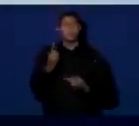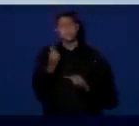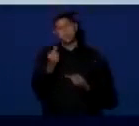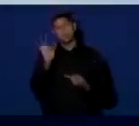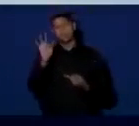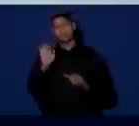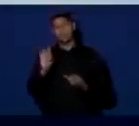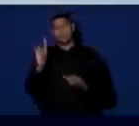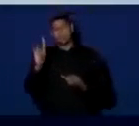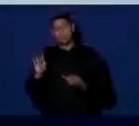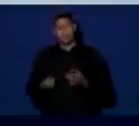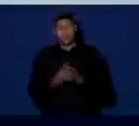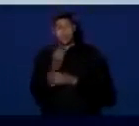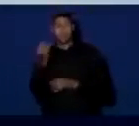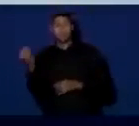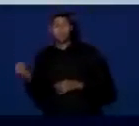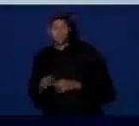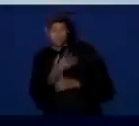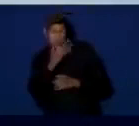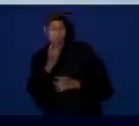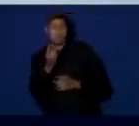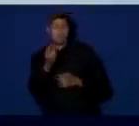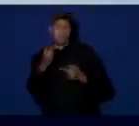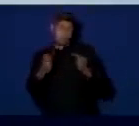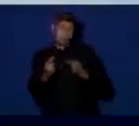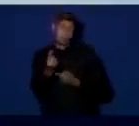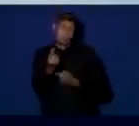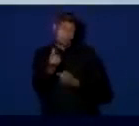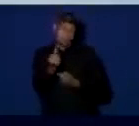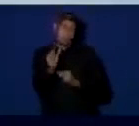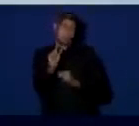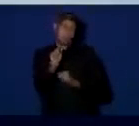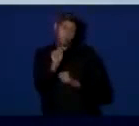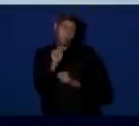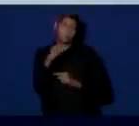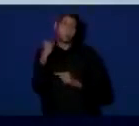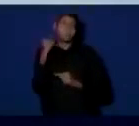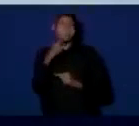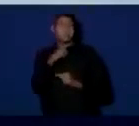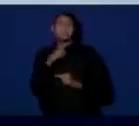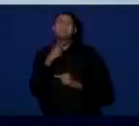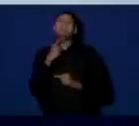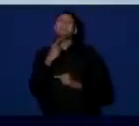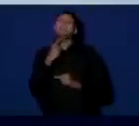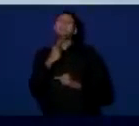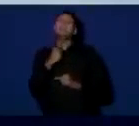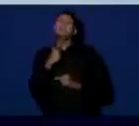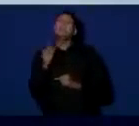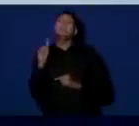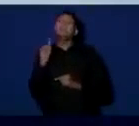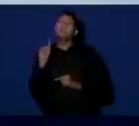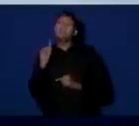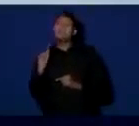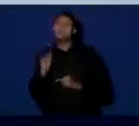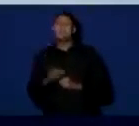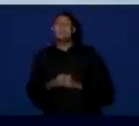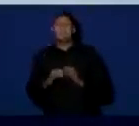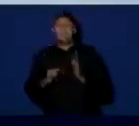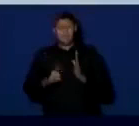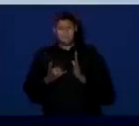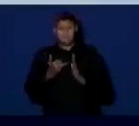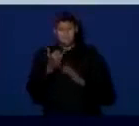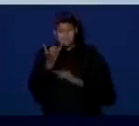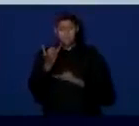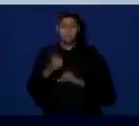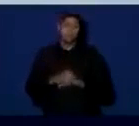Fed criou um novo framework de política monetária, da qual eles estavam desejando ter uma inflação